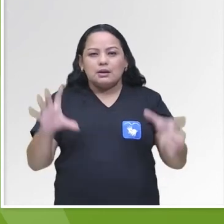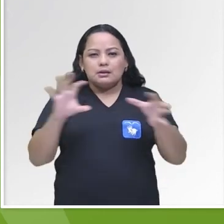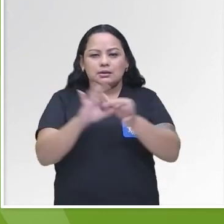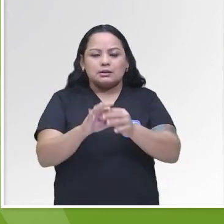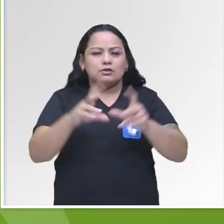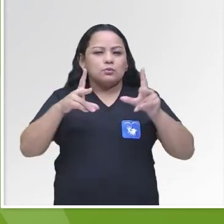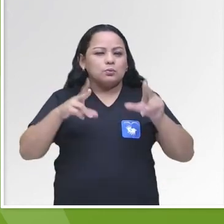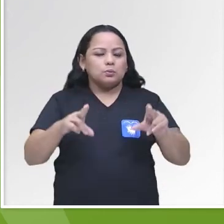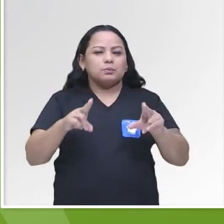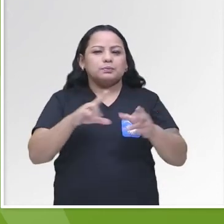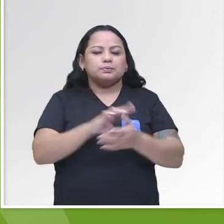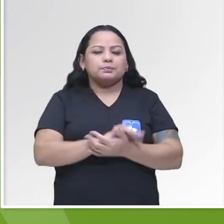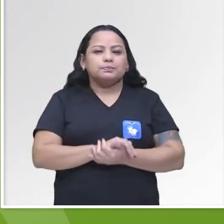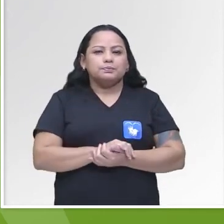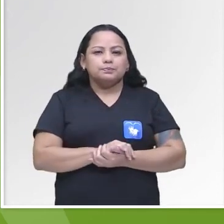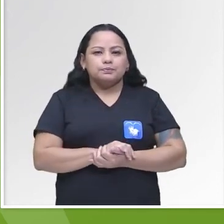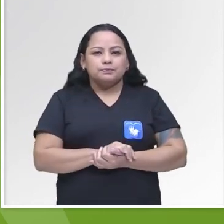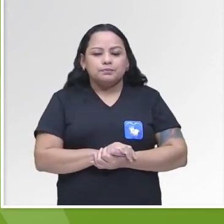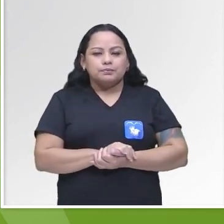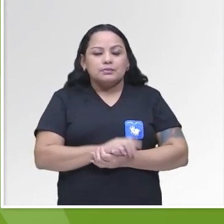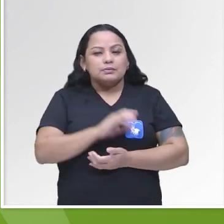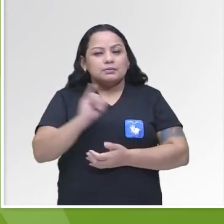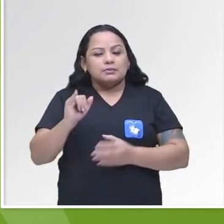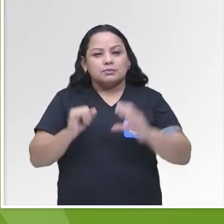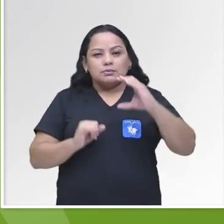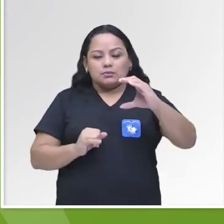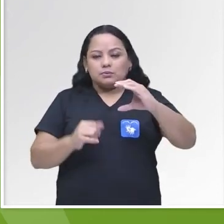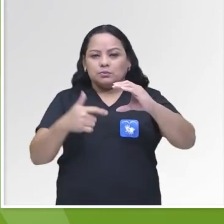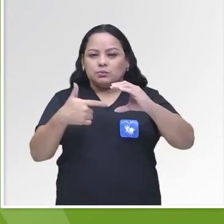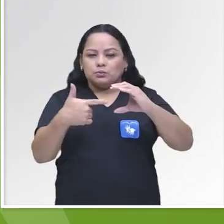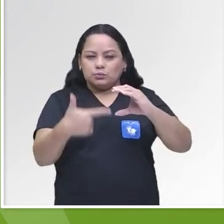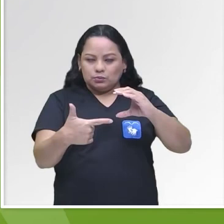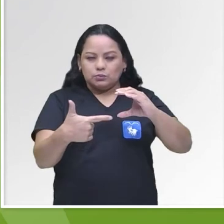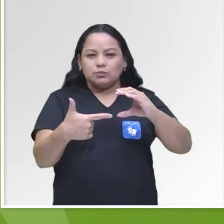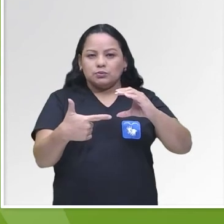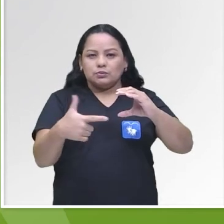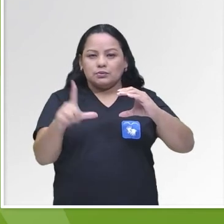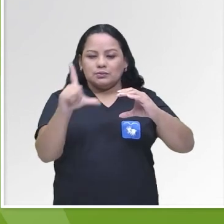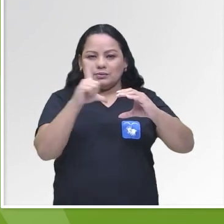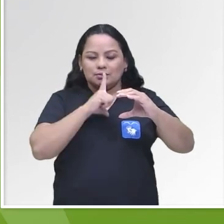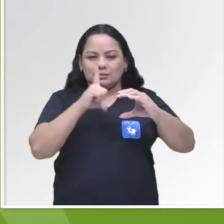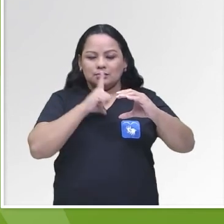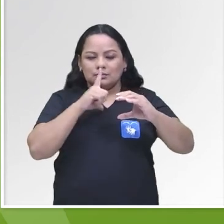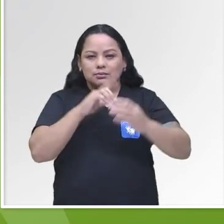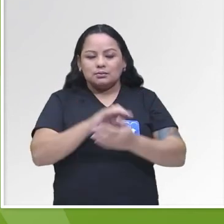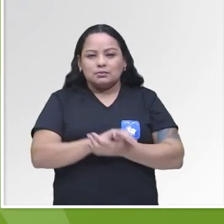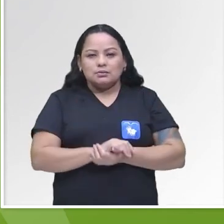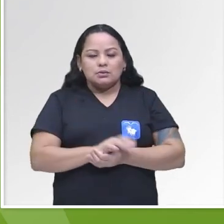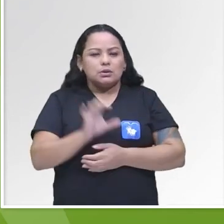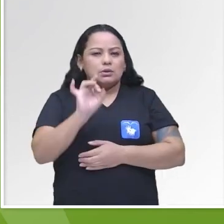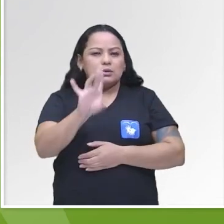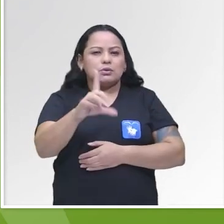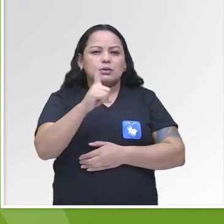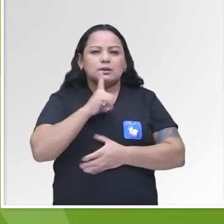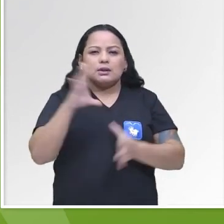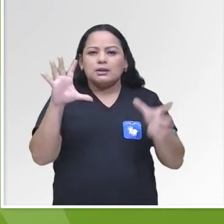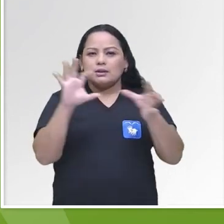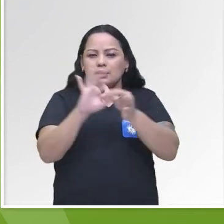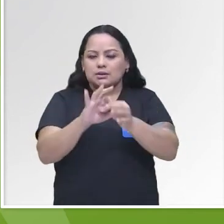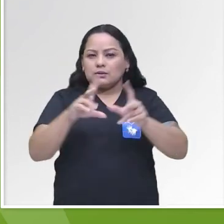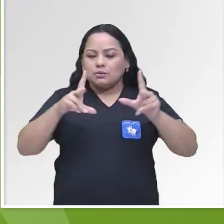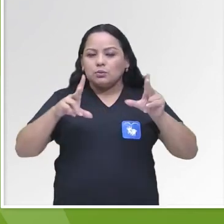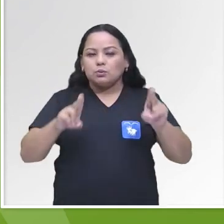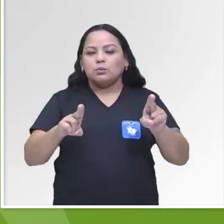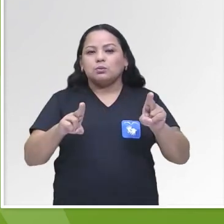né? Se o carbono 2 tiver apenas ligantes